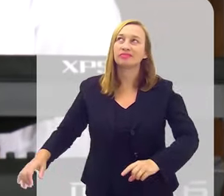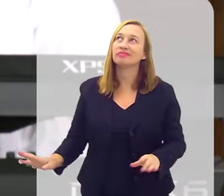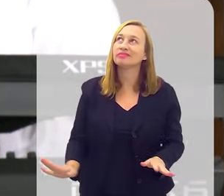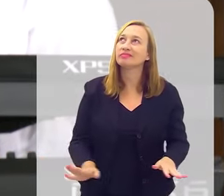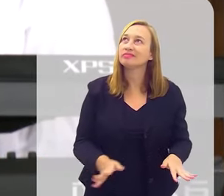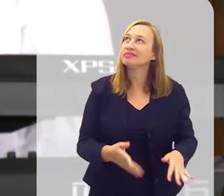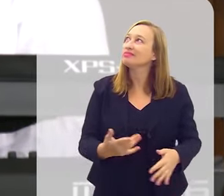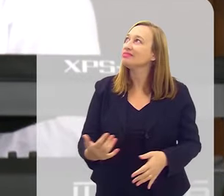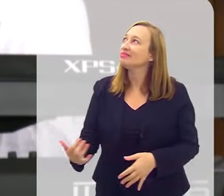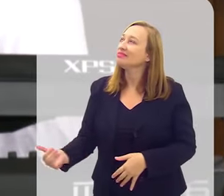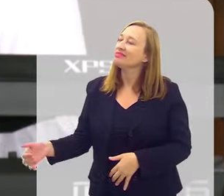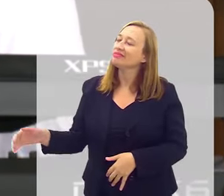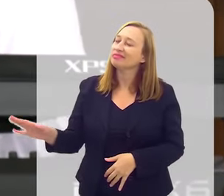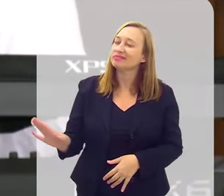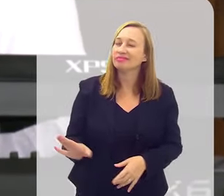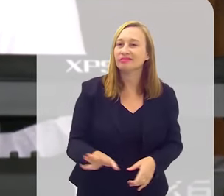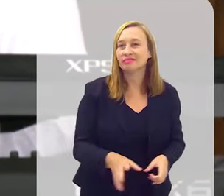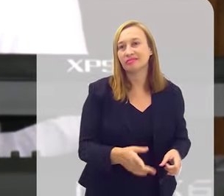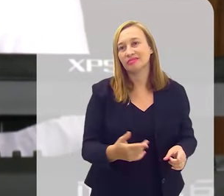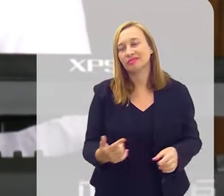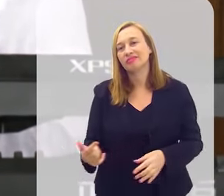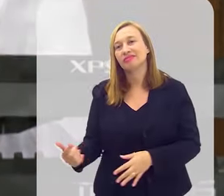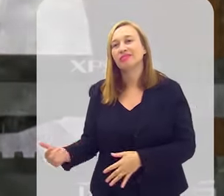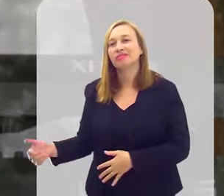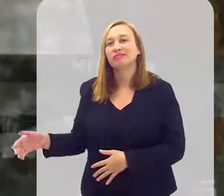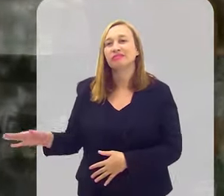Fim com seu